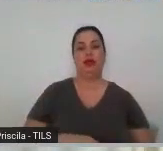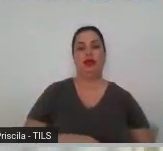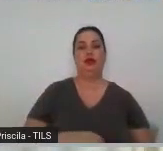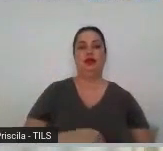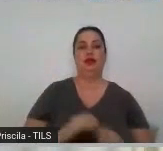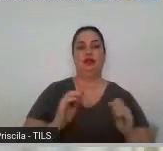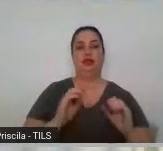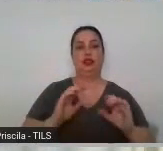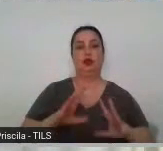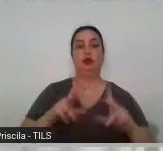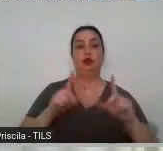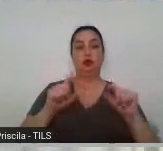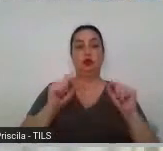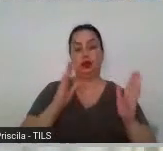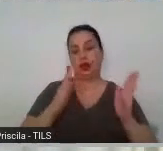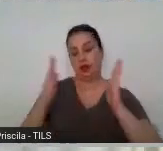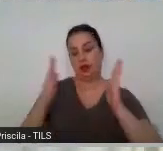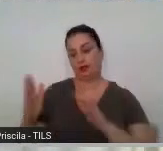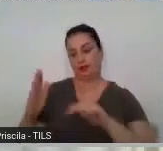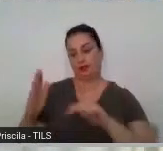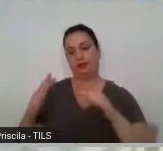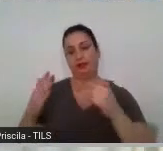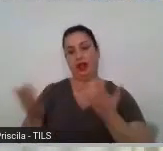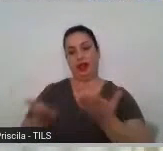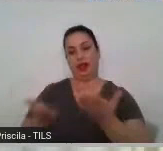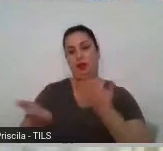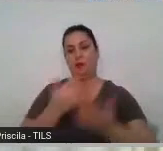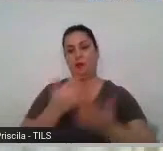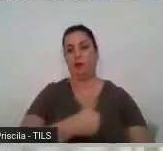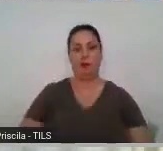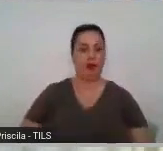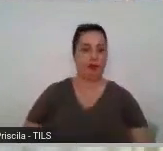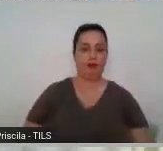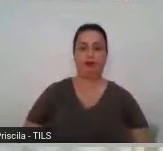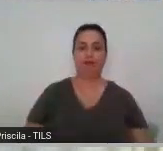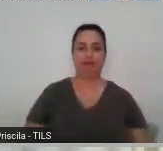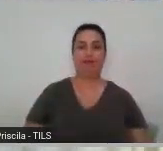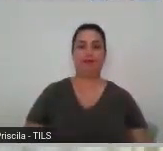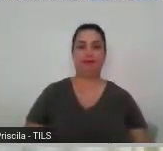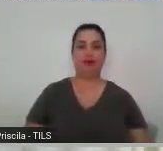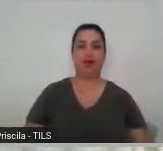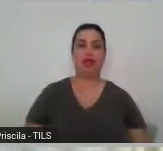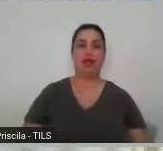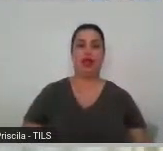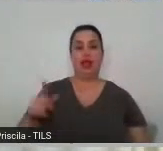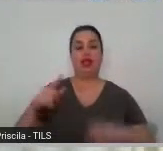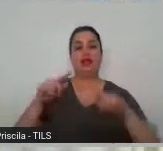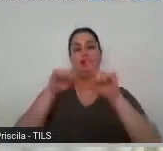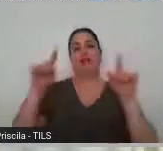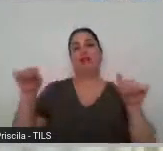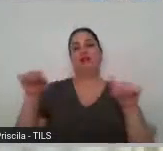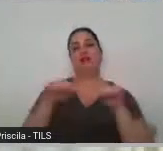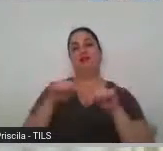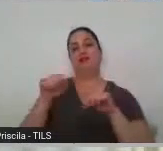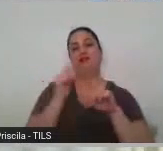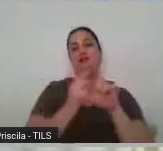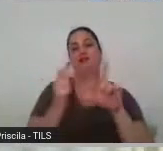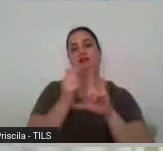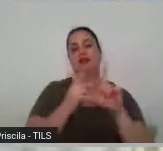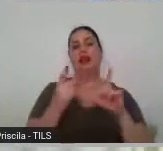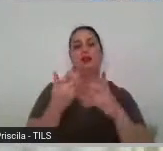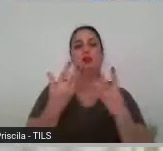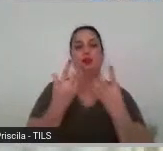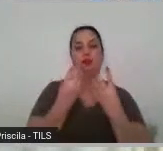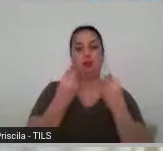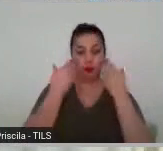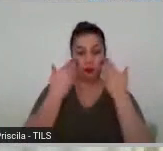mais gastamos. Essa charge, ela é reveladora exatamente do que está acontecendo. Nós temos 500 mil